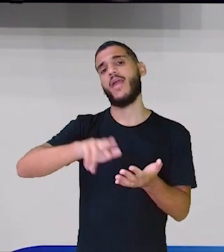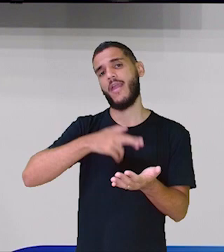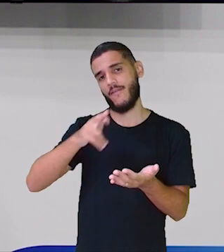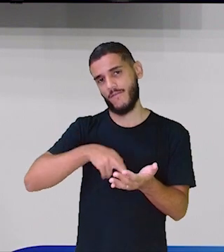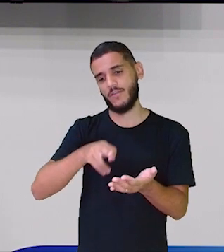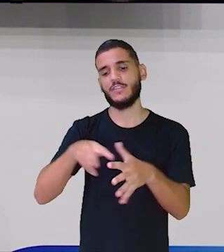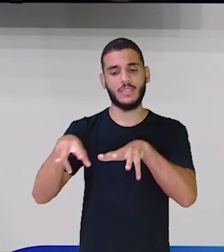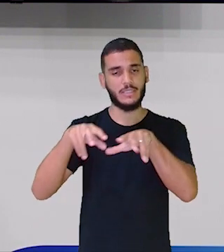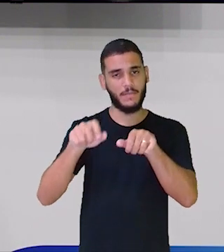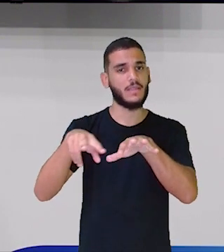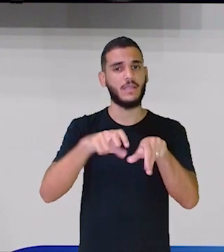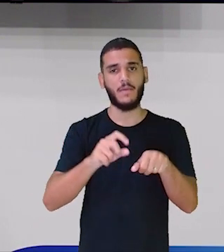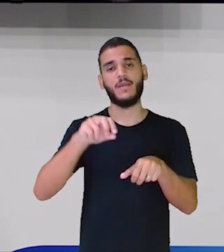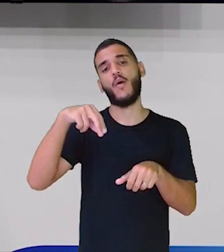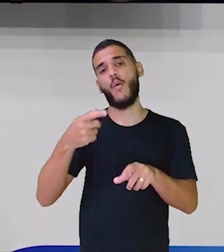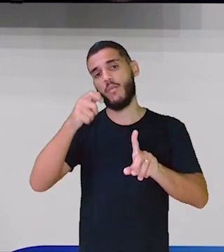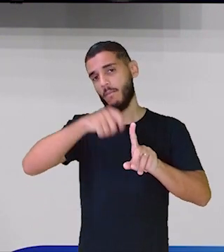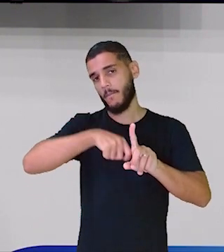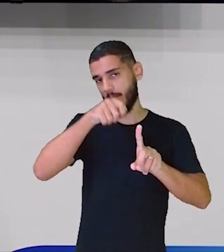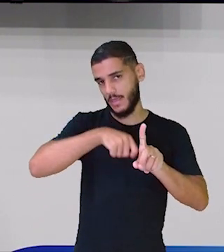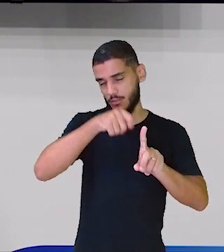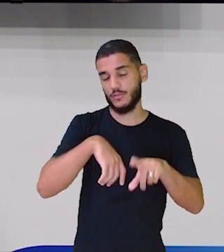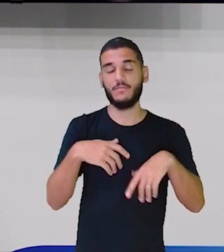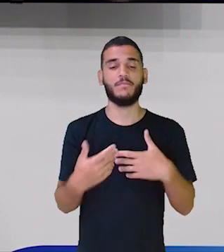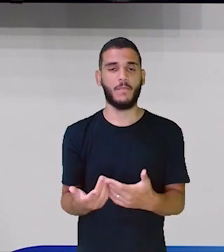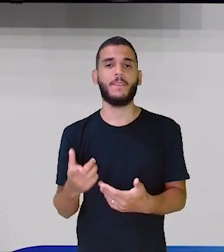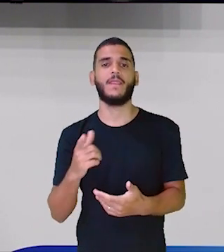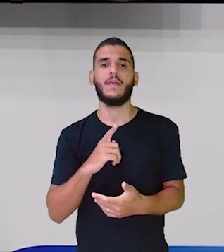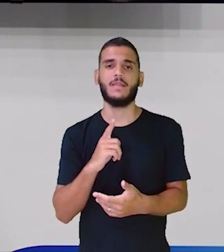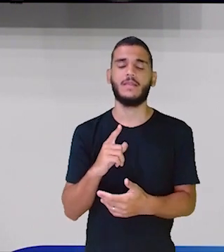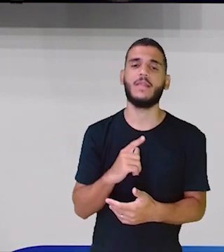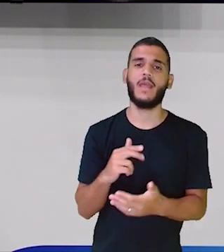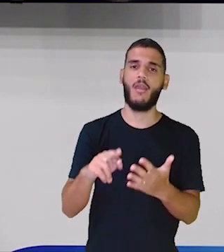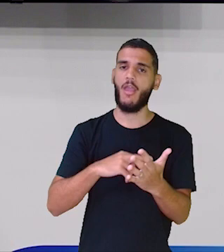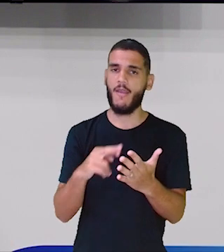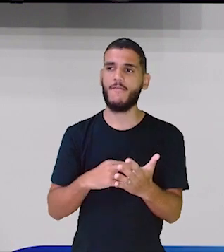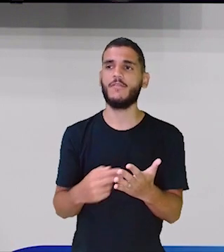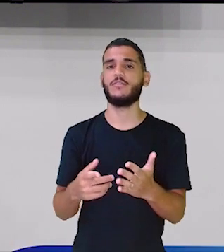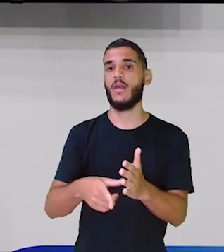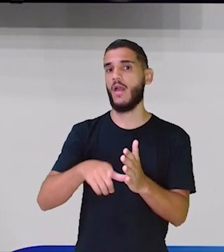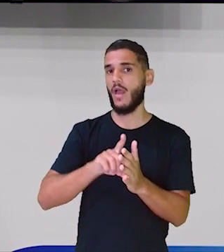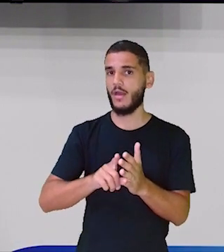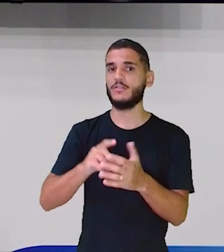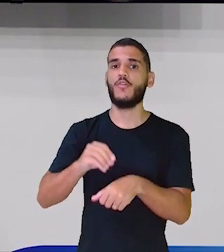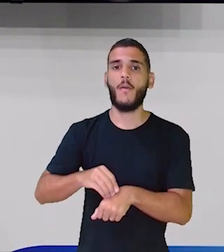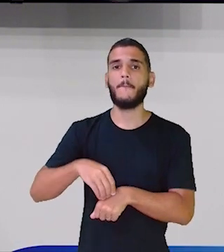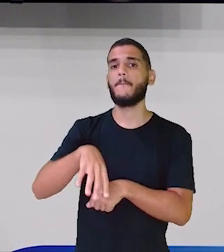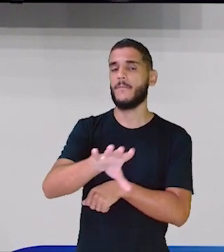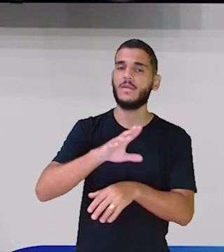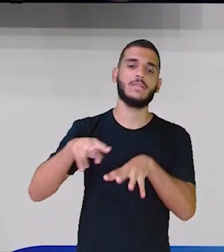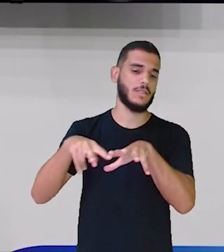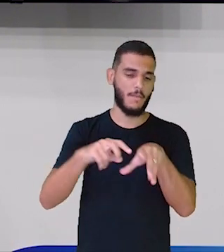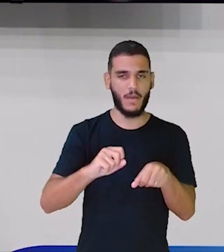são semanais ou são mensais. As revistas são publicadas na semana ou uma vez no mês. Mas os jornais, ele